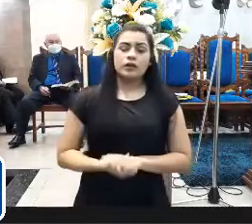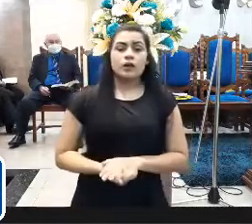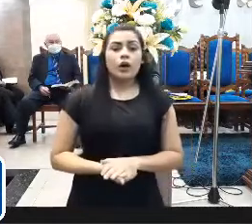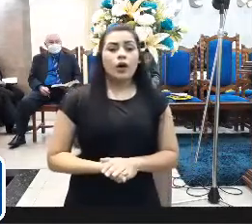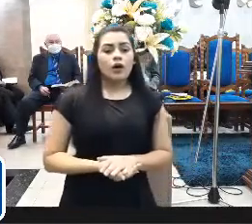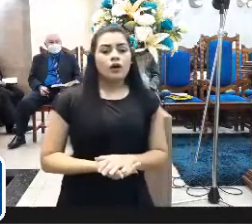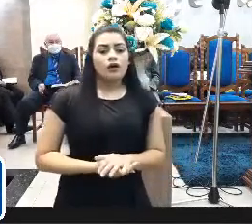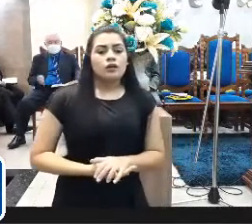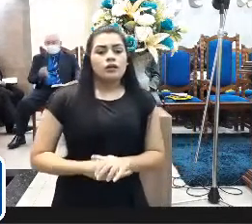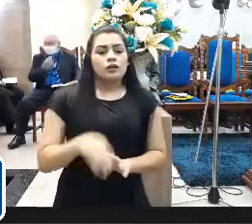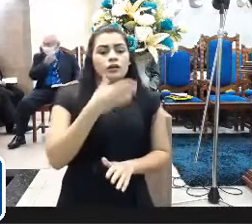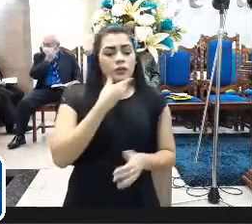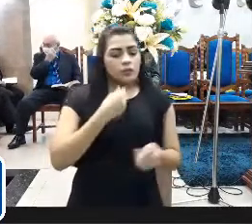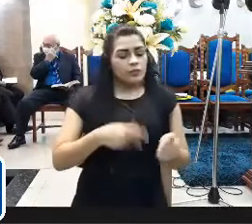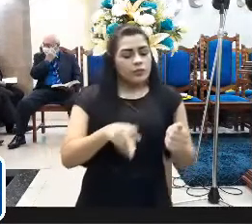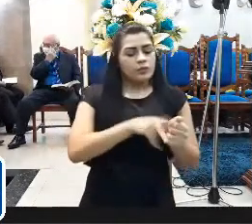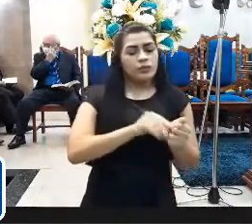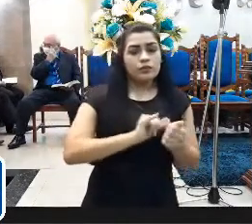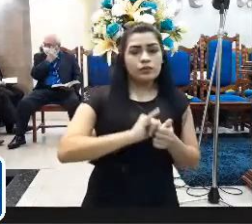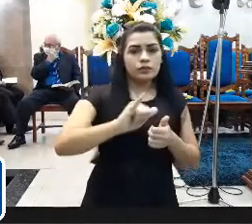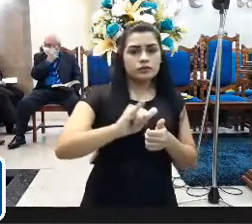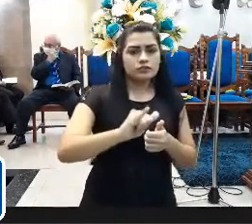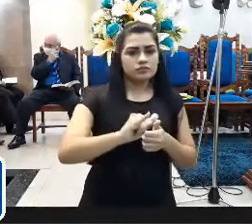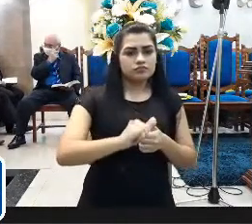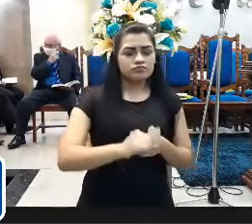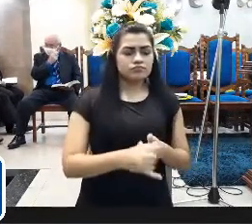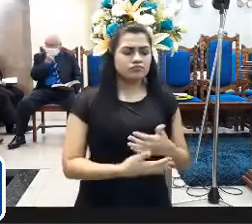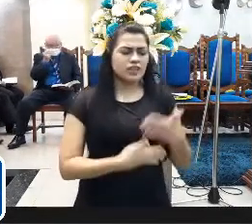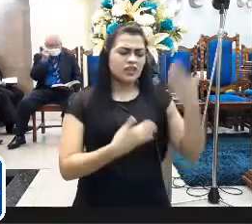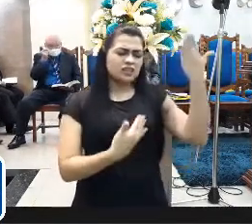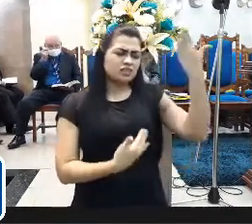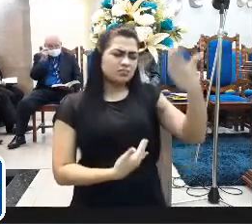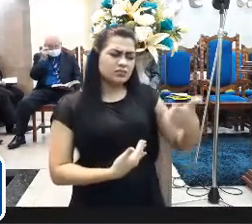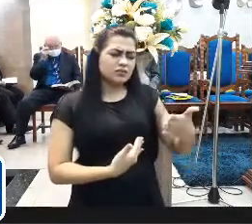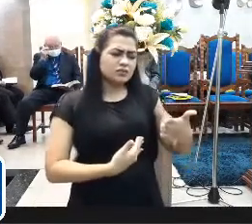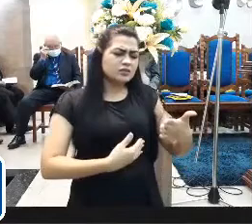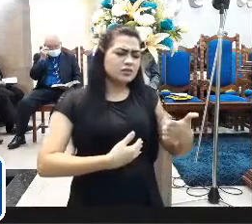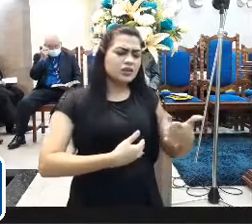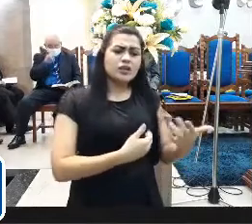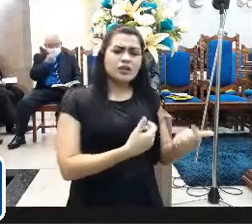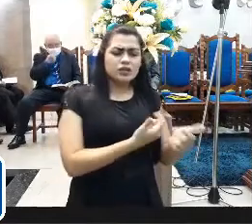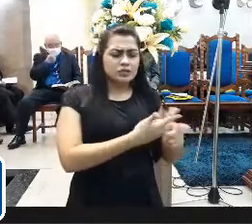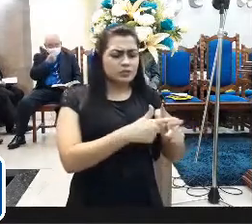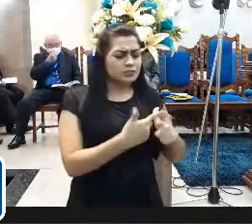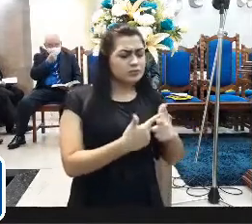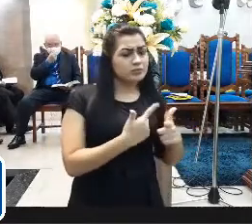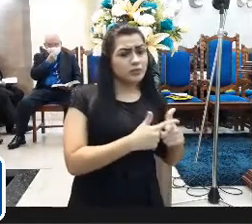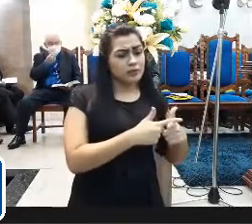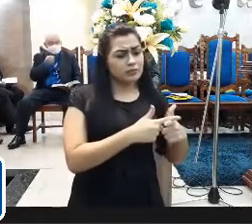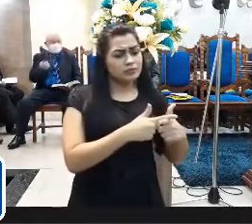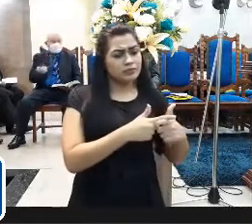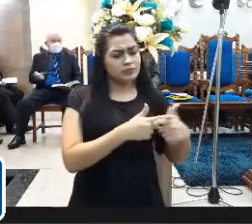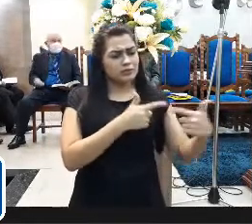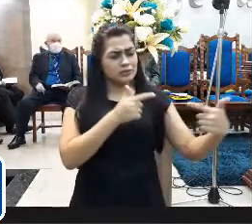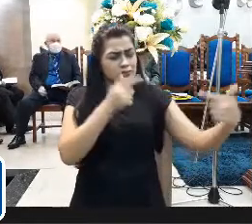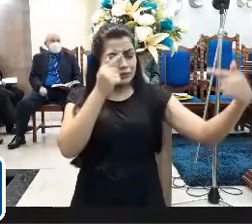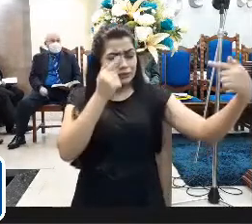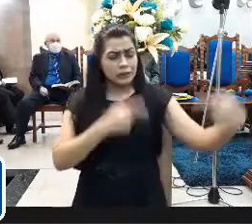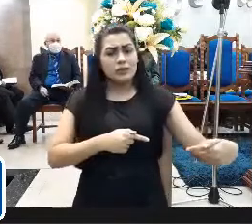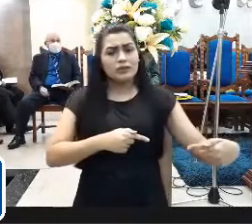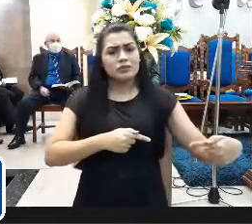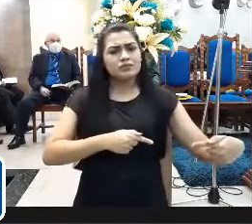dizendo, olha, diante das perseguições, diante dos sofrimentos, Pedro está encorajando aqui, olhe para